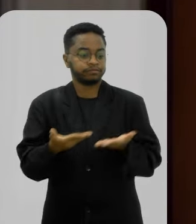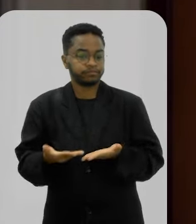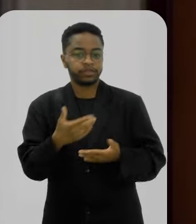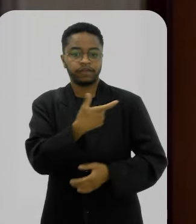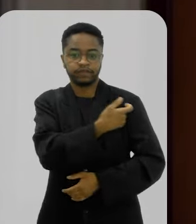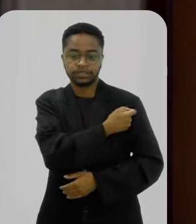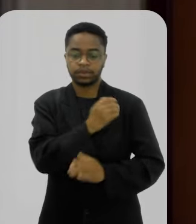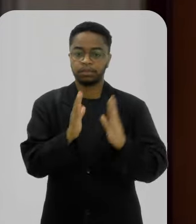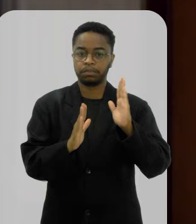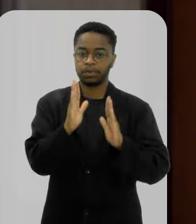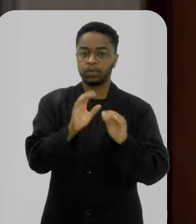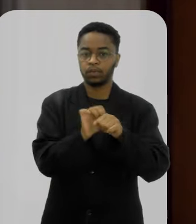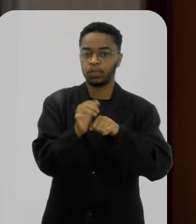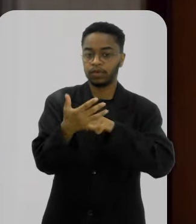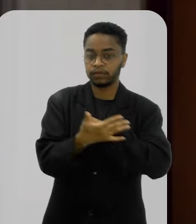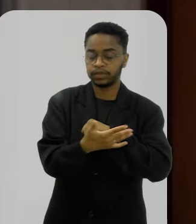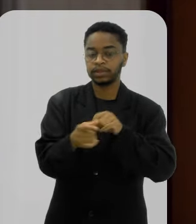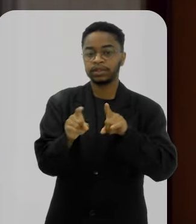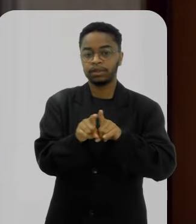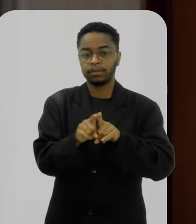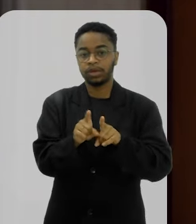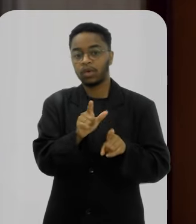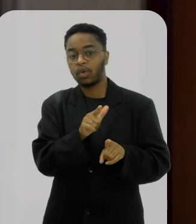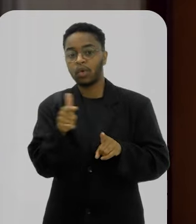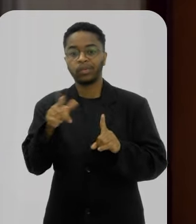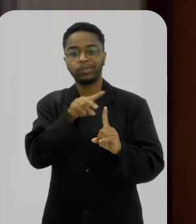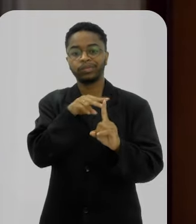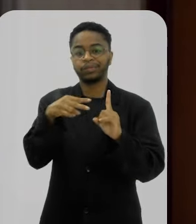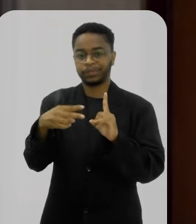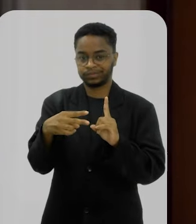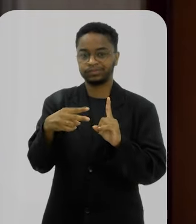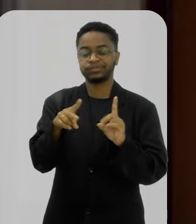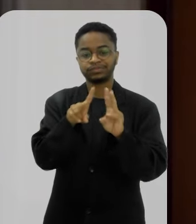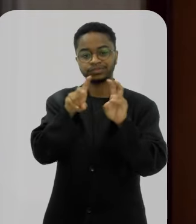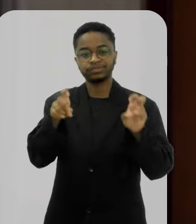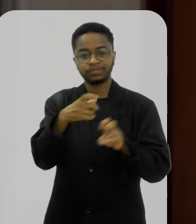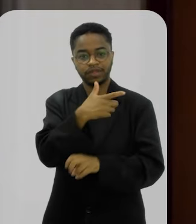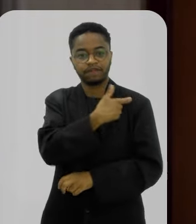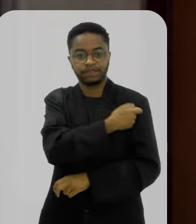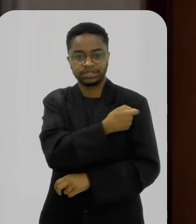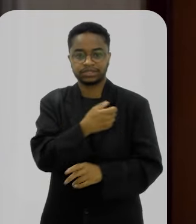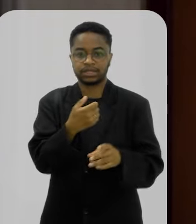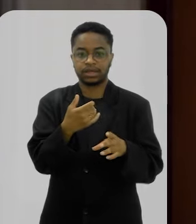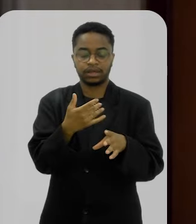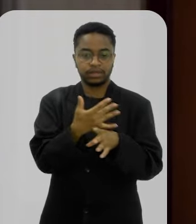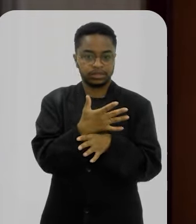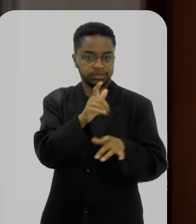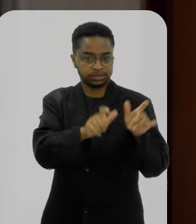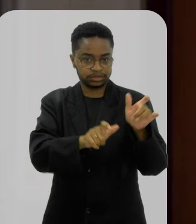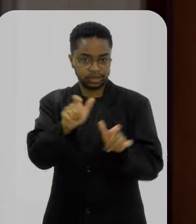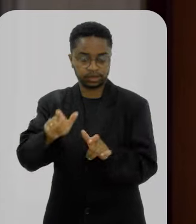vacinação, né, para a Covid-19 e em uma outra perspectiva, né, sobre